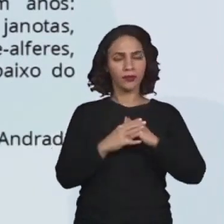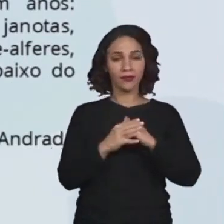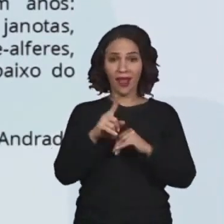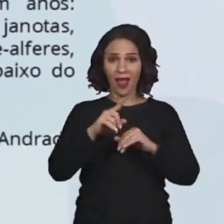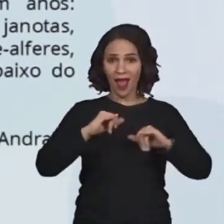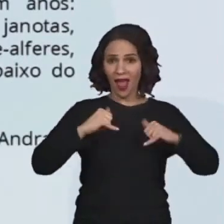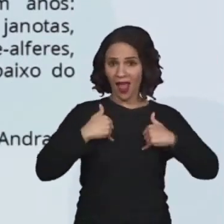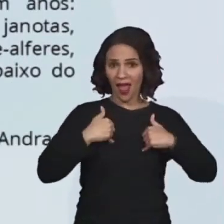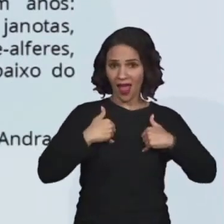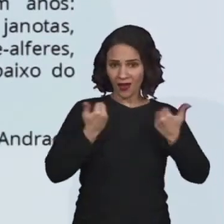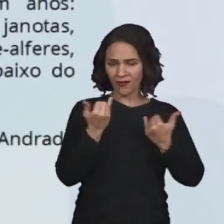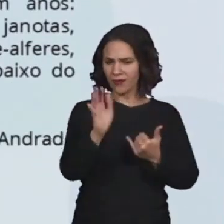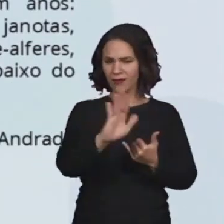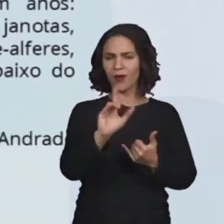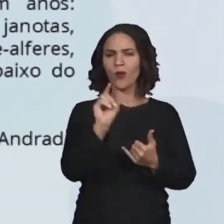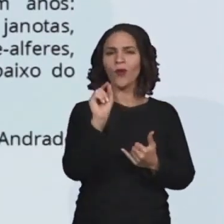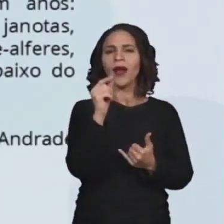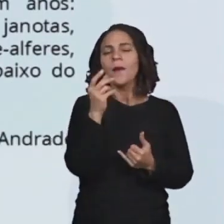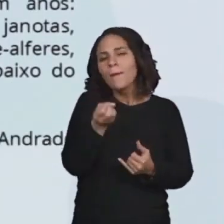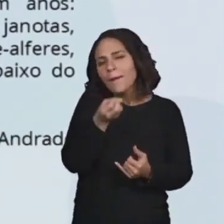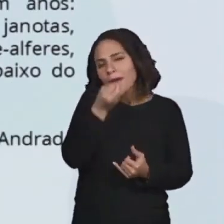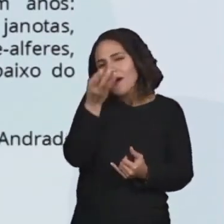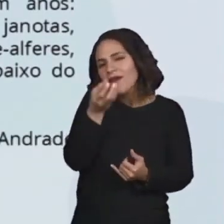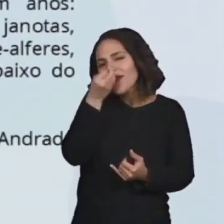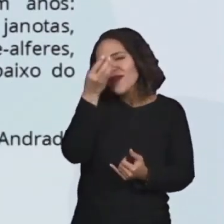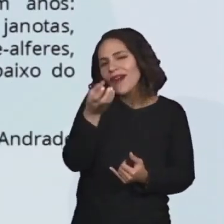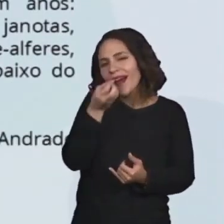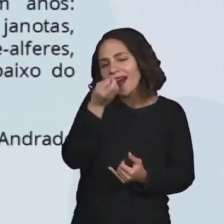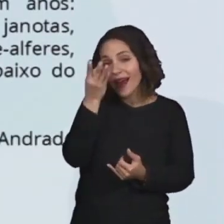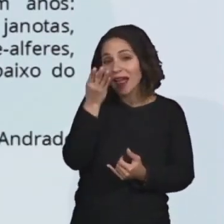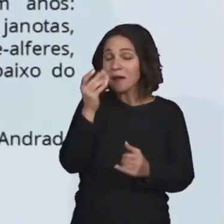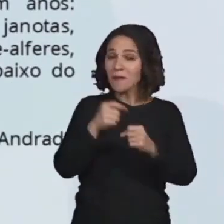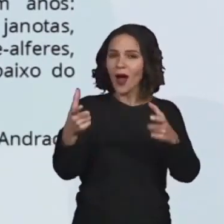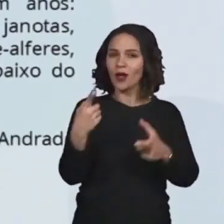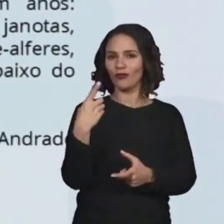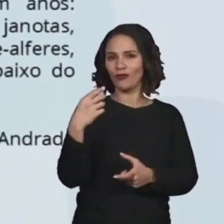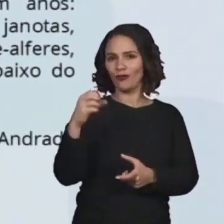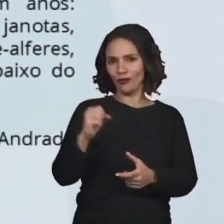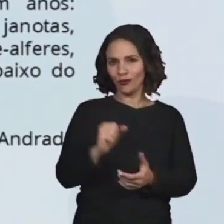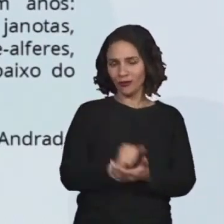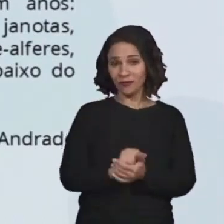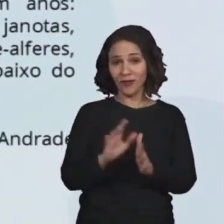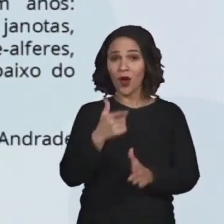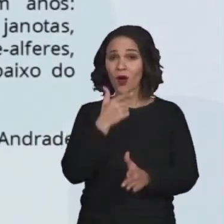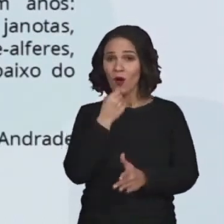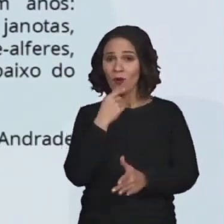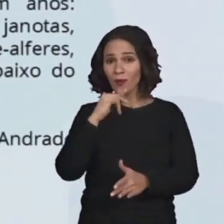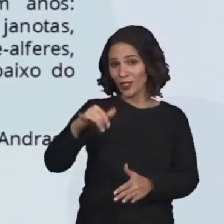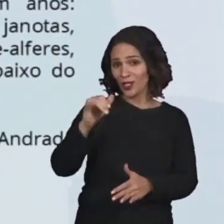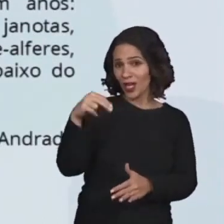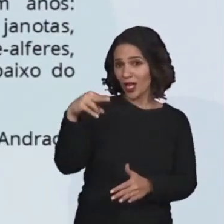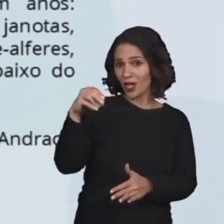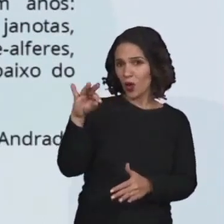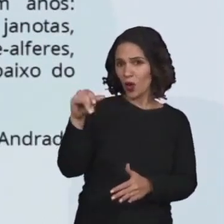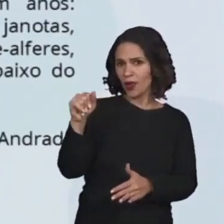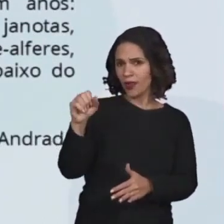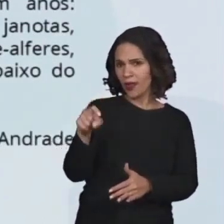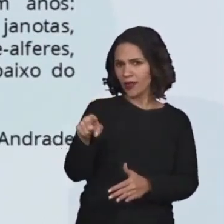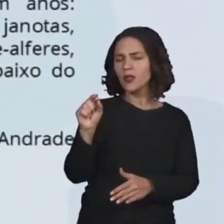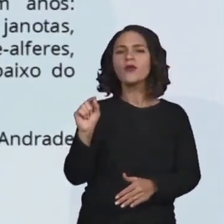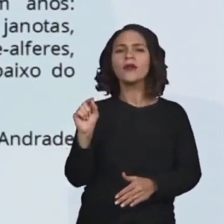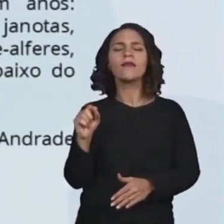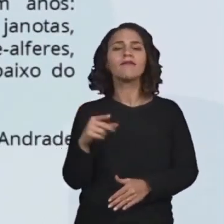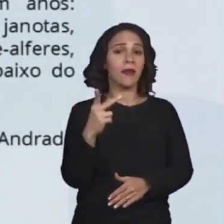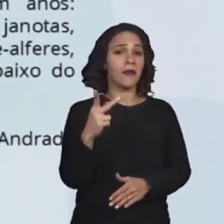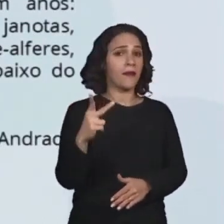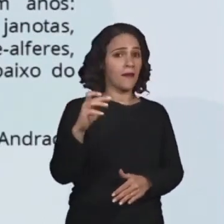completavam primaveras, em geral 18. Os janotas, mesmo sendo rapagões, faziam-lhes pé de